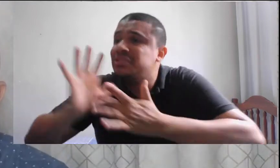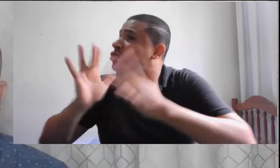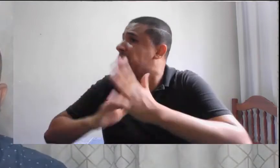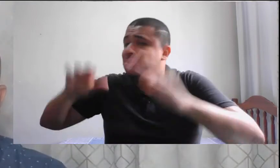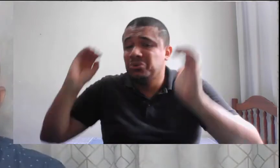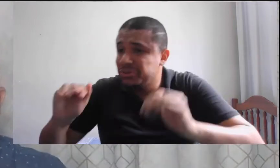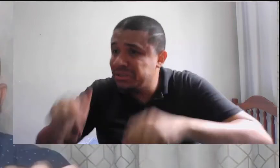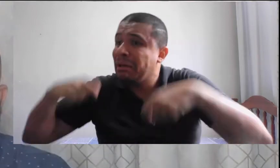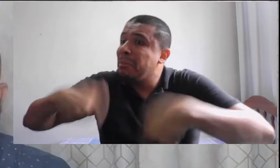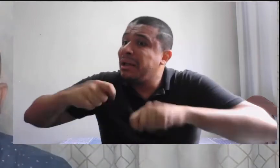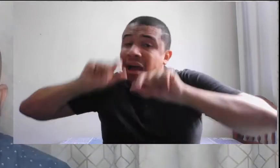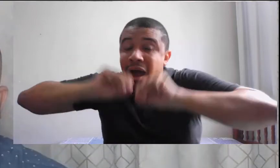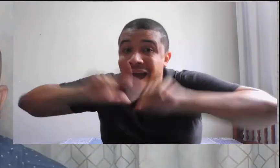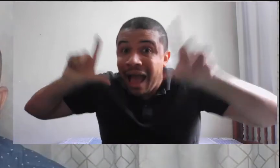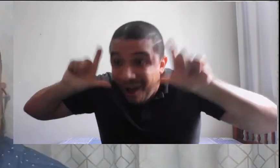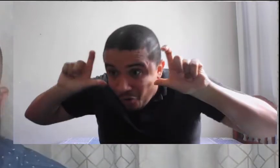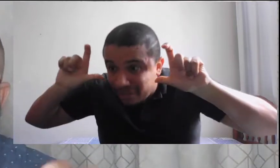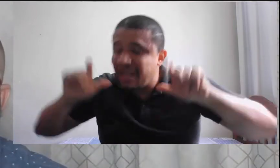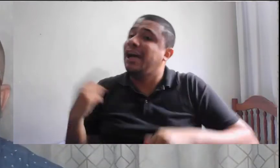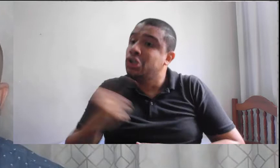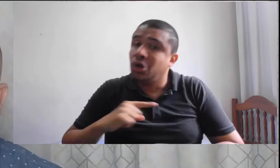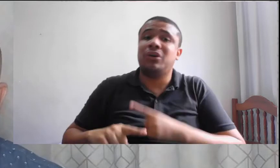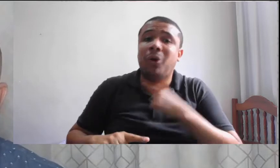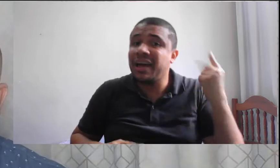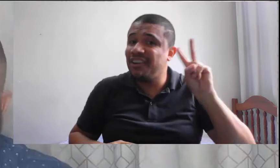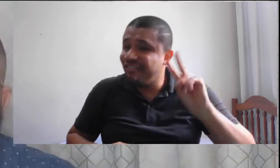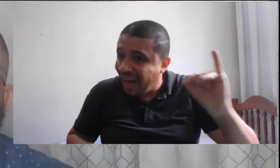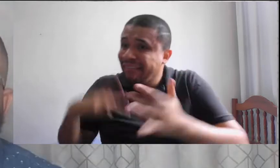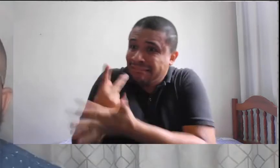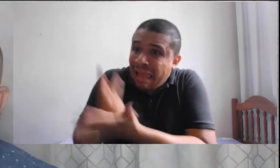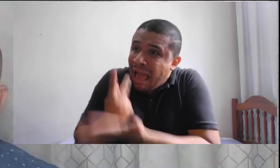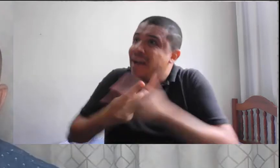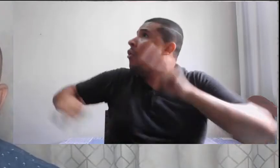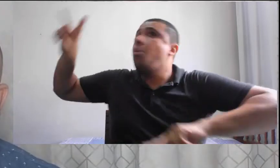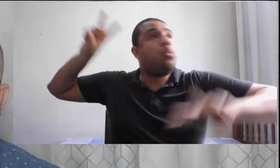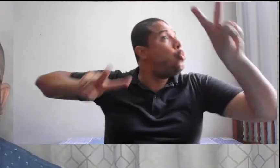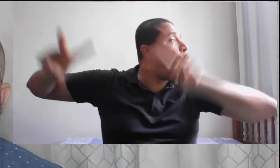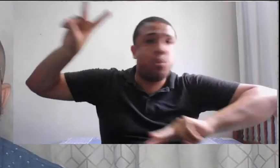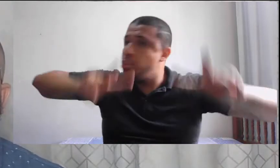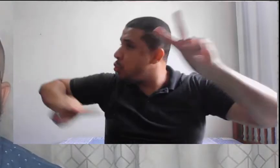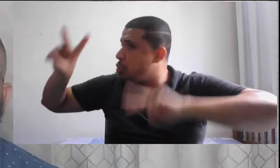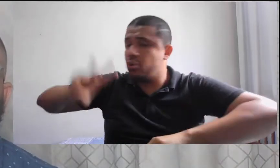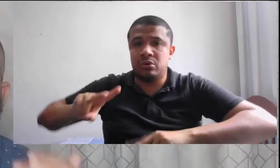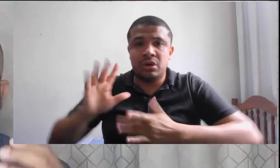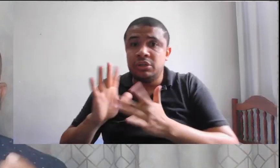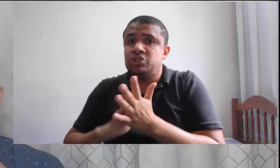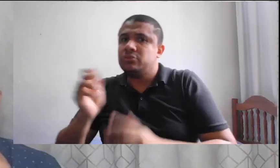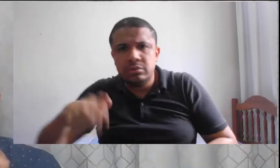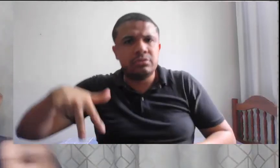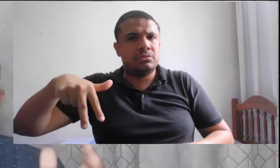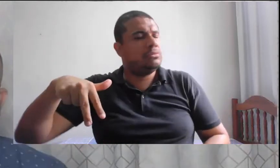mestre, o senhor precisa acordar, nós perecemos, está dando tudo errado. Jesus se